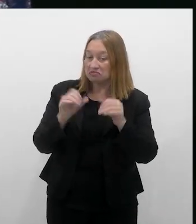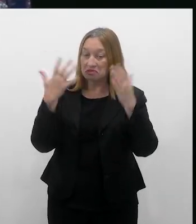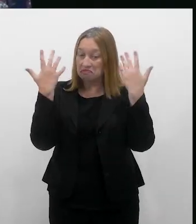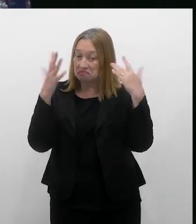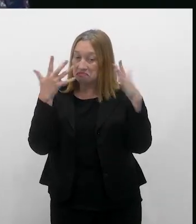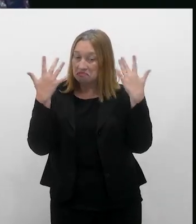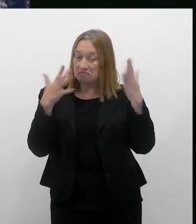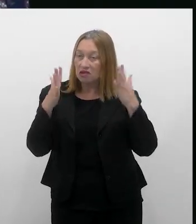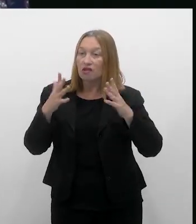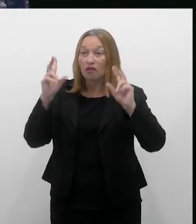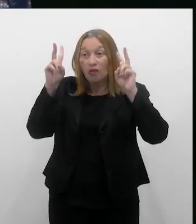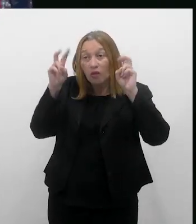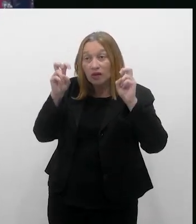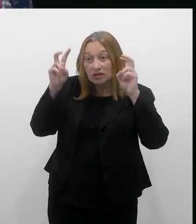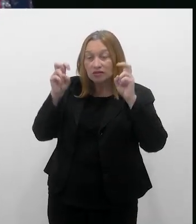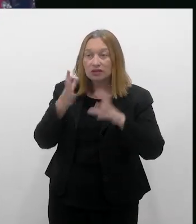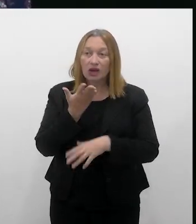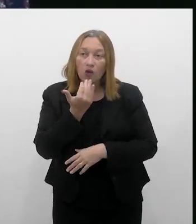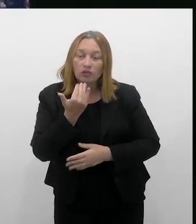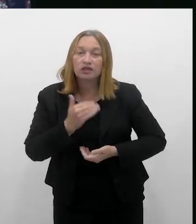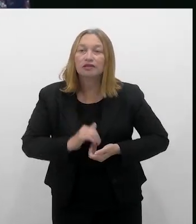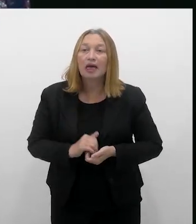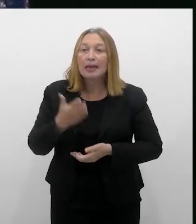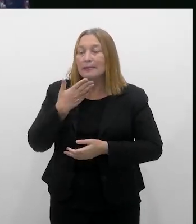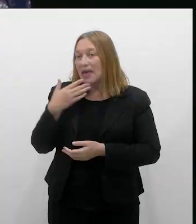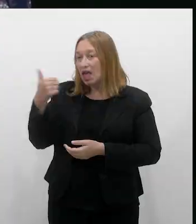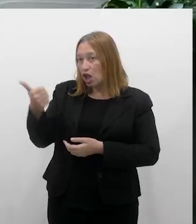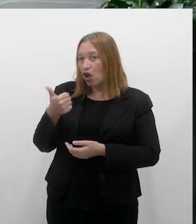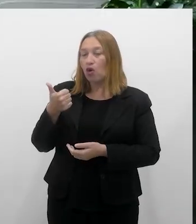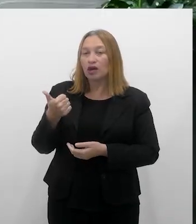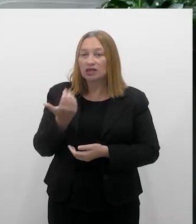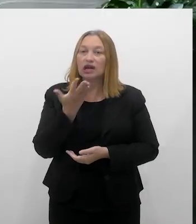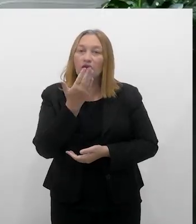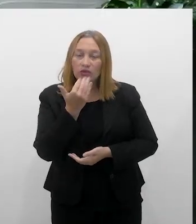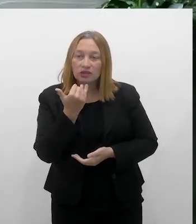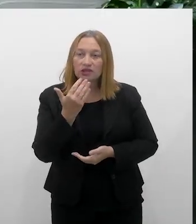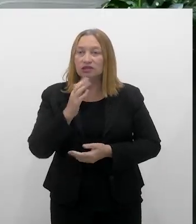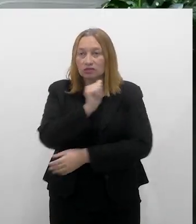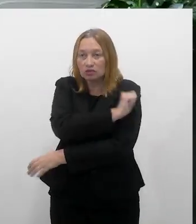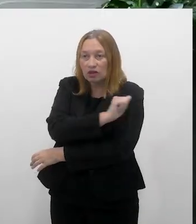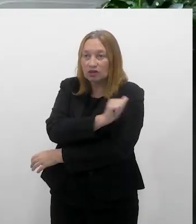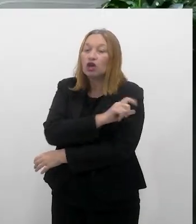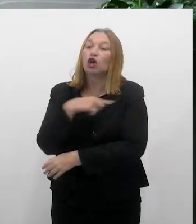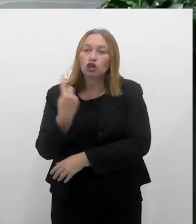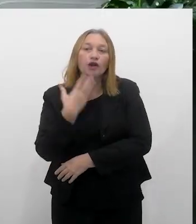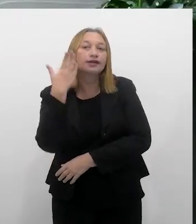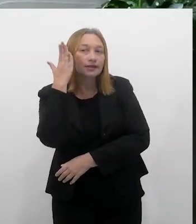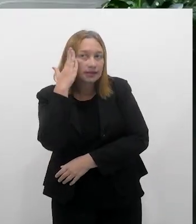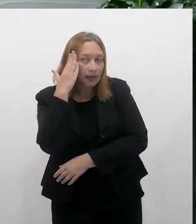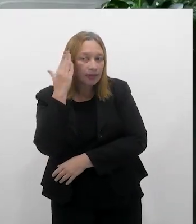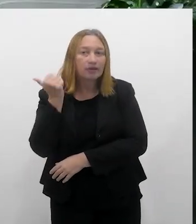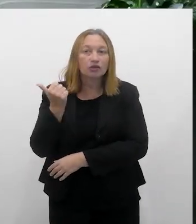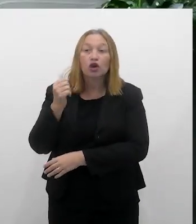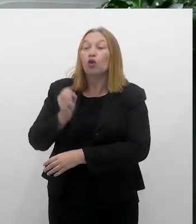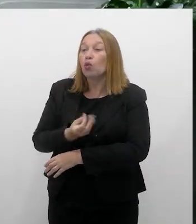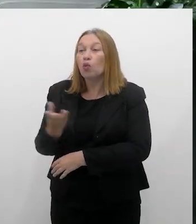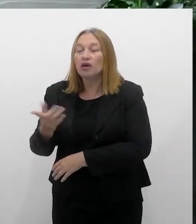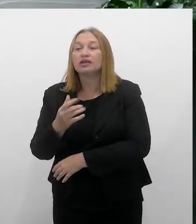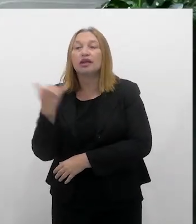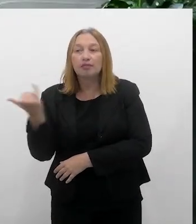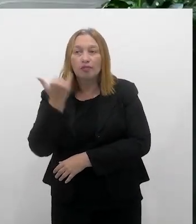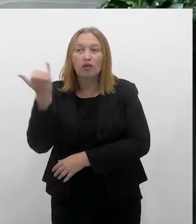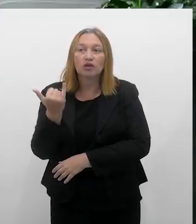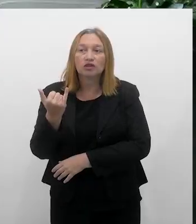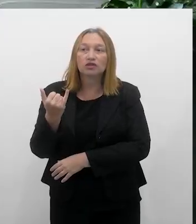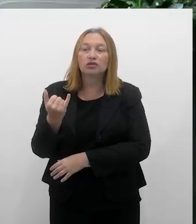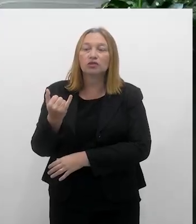secretaria fez que eu aplaudi de pé, foi a questão da alimentação. A melhora da alimentação desse estudante, porque nós sabemos